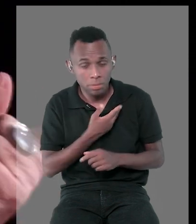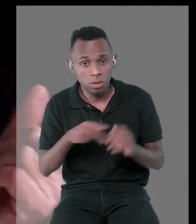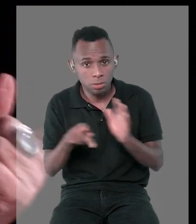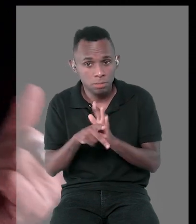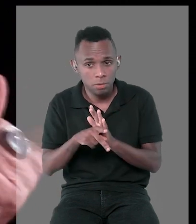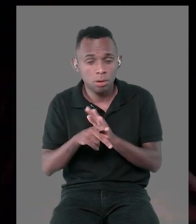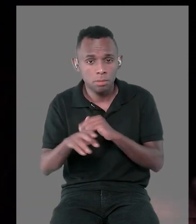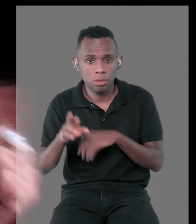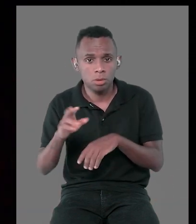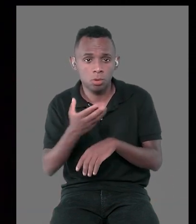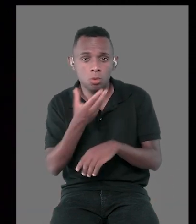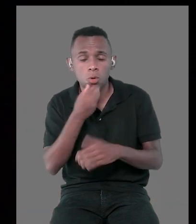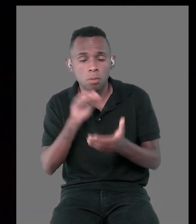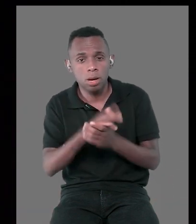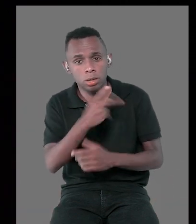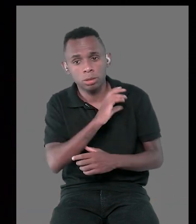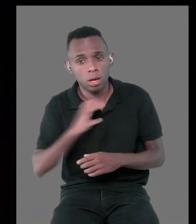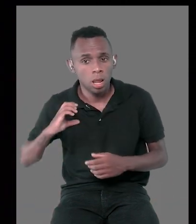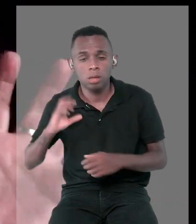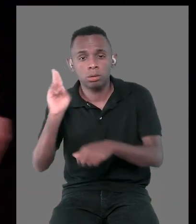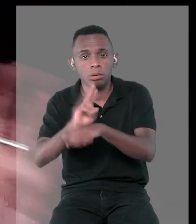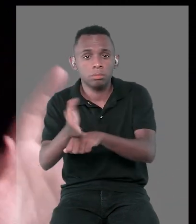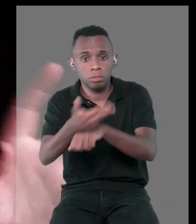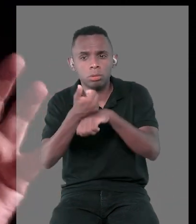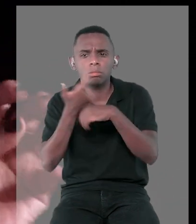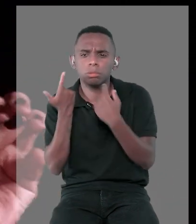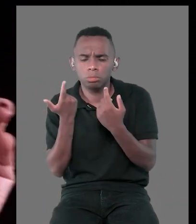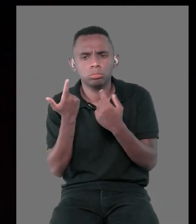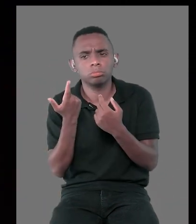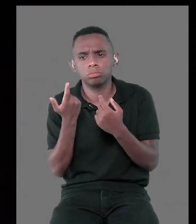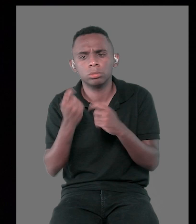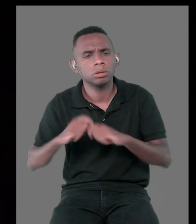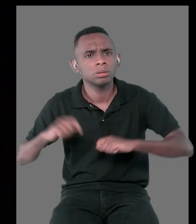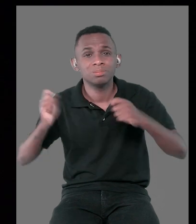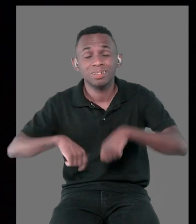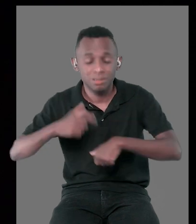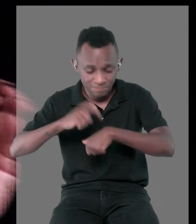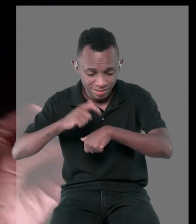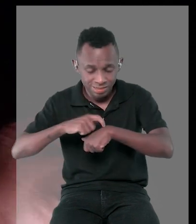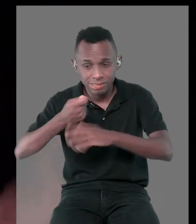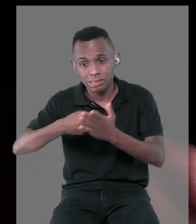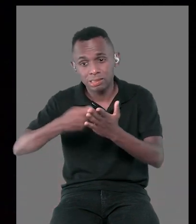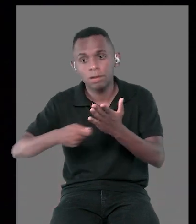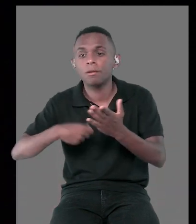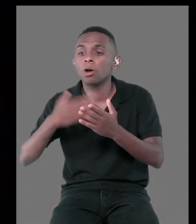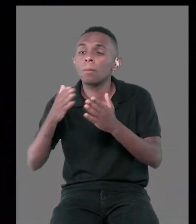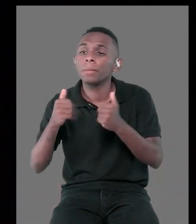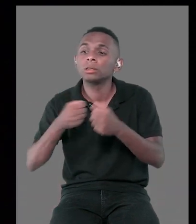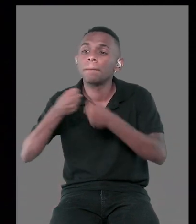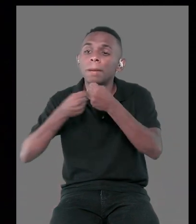marido, né, na diplomacia, escreveu. Né? E quando não dava muito para escrever, então eu pedia para alguém fazer